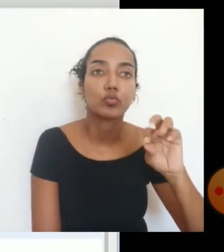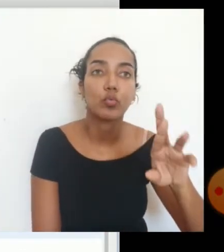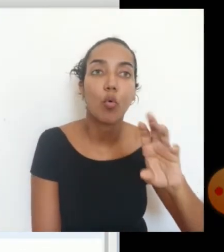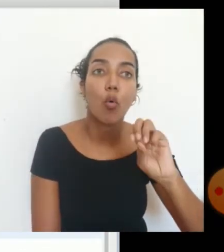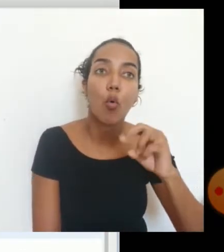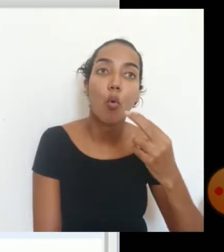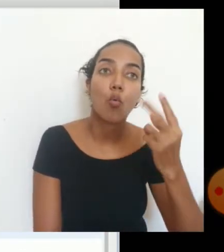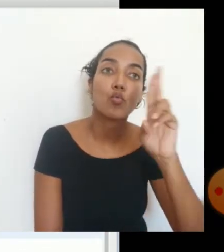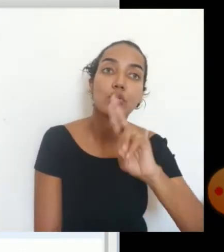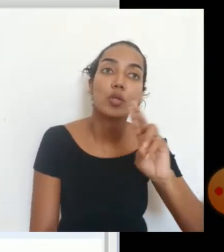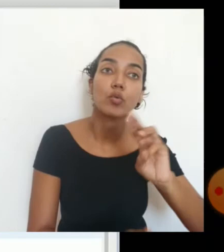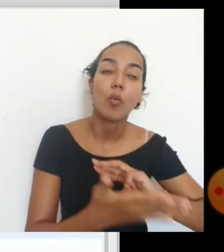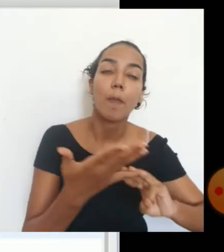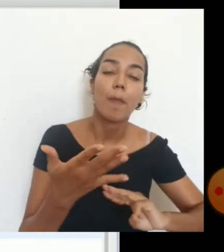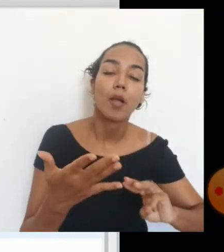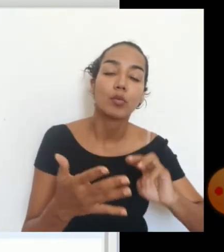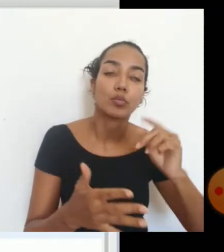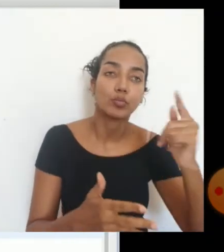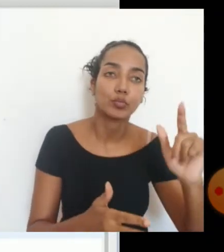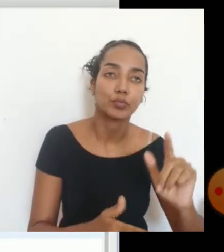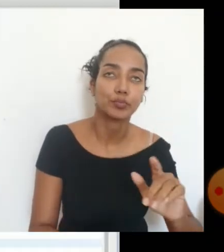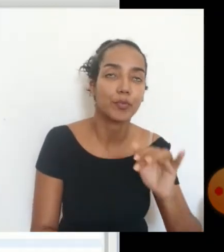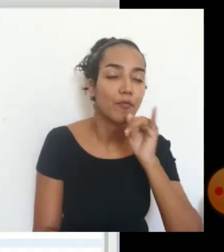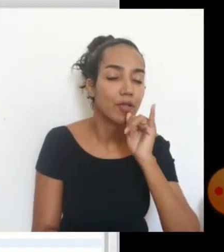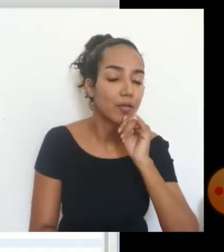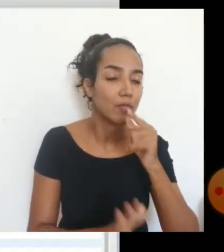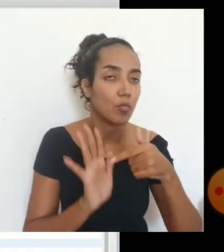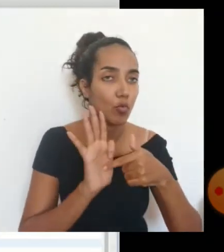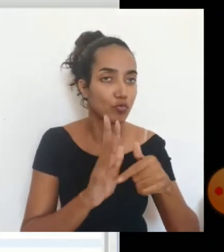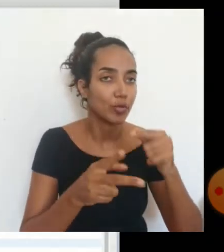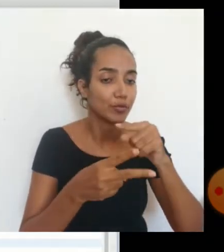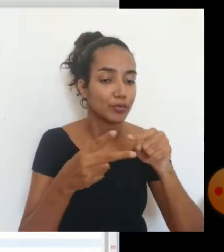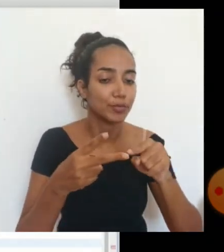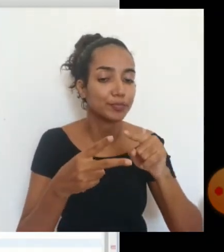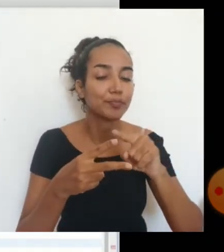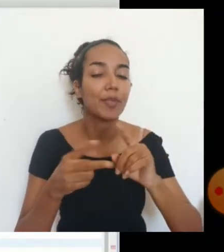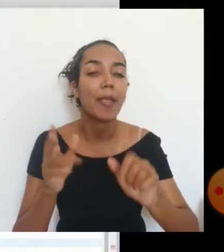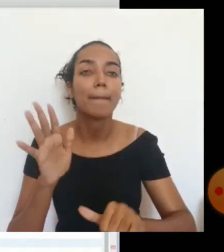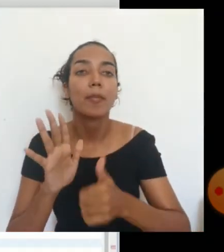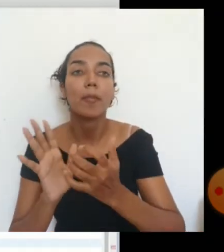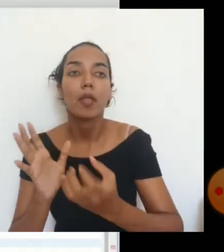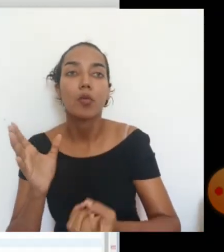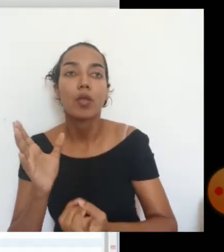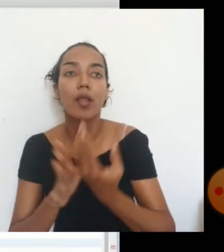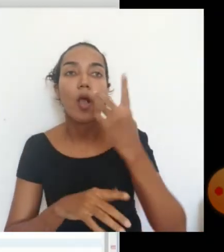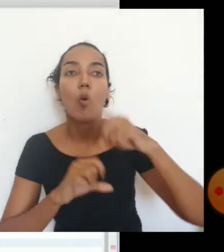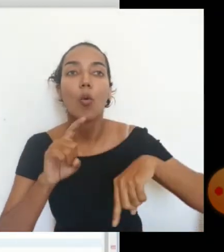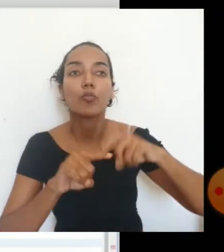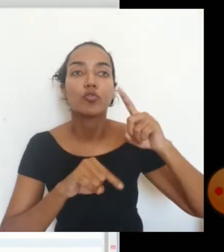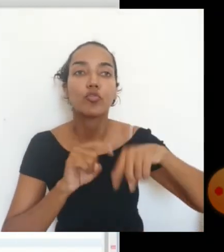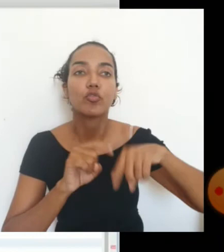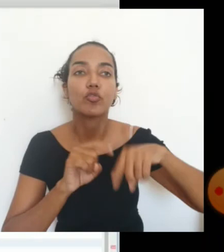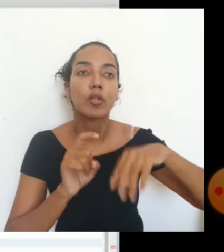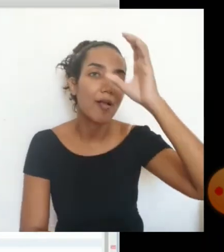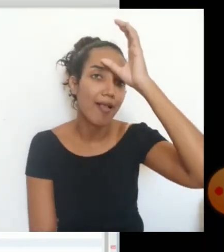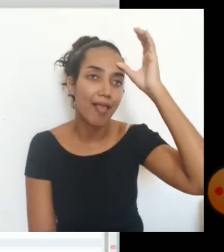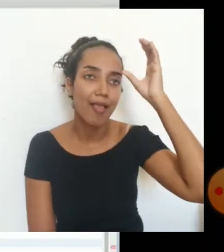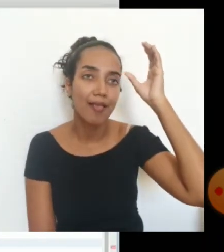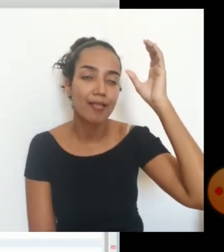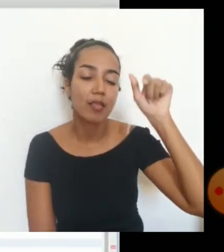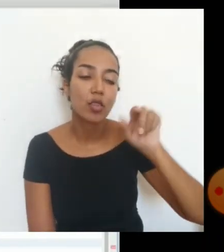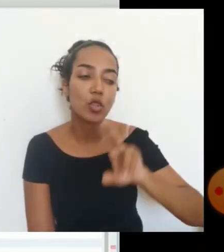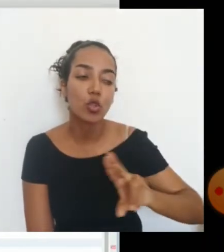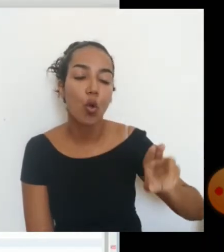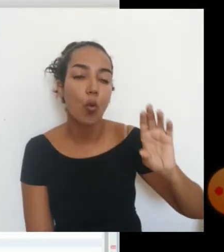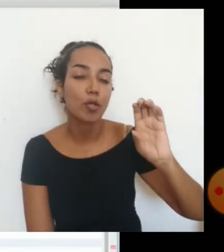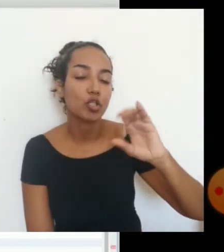criar um objeto cliente, eu vou chamar aqui de José, igual a new cliente. Eu vou usar o construtor